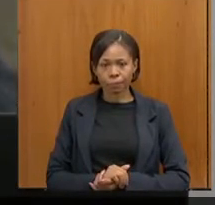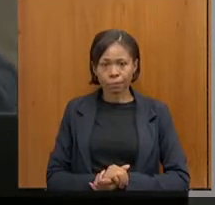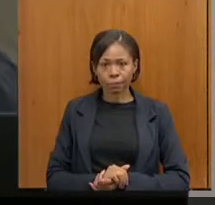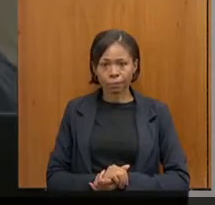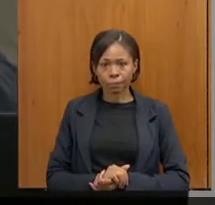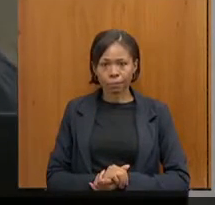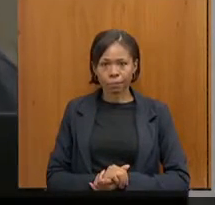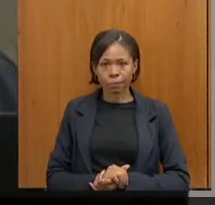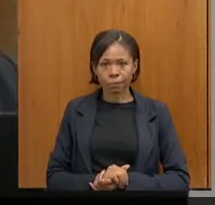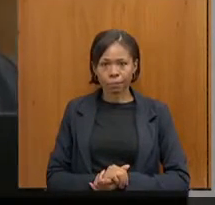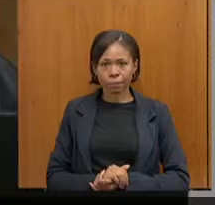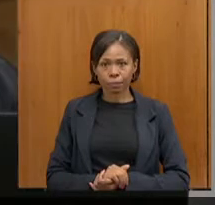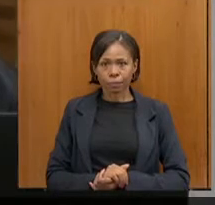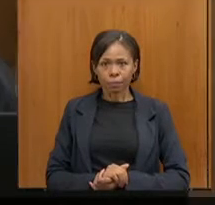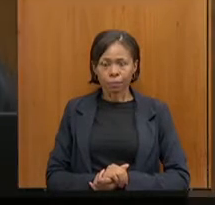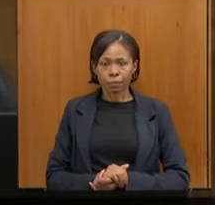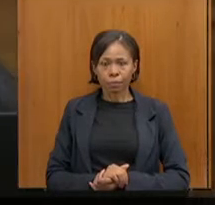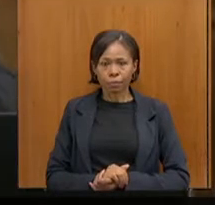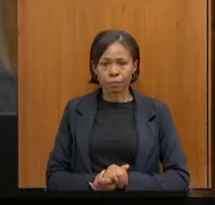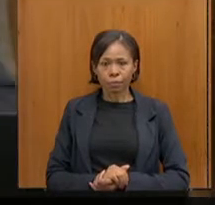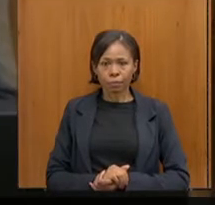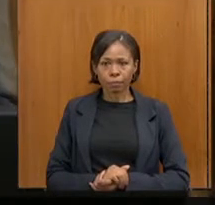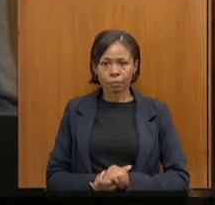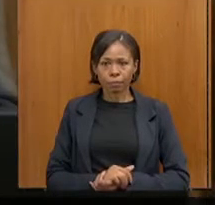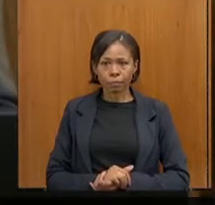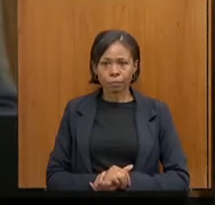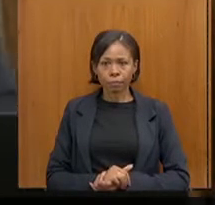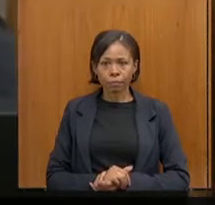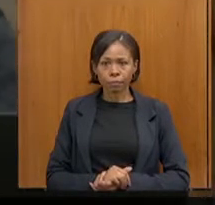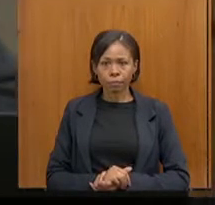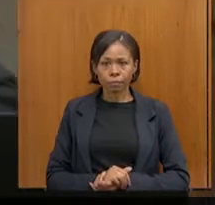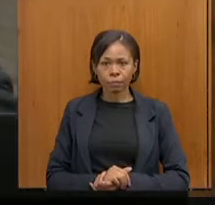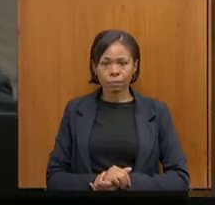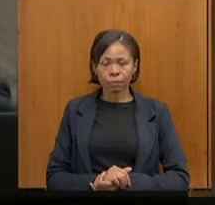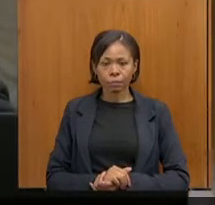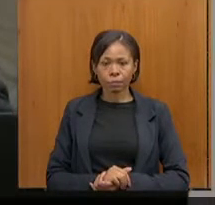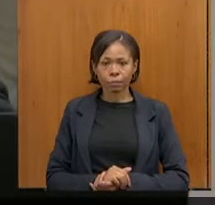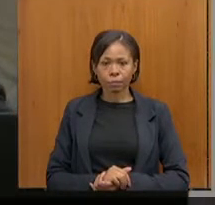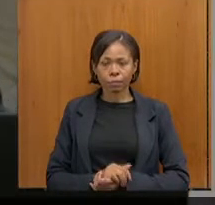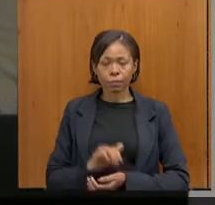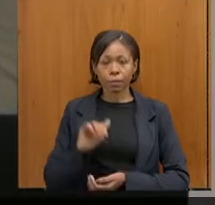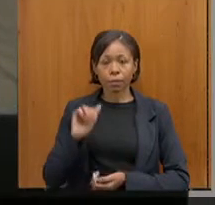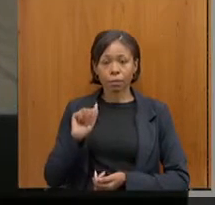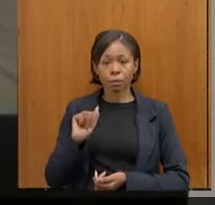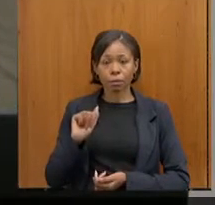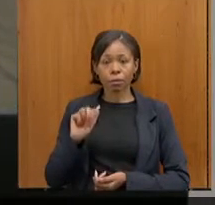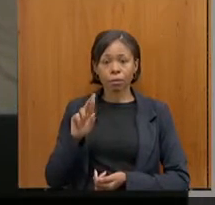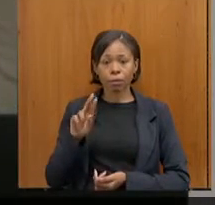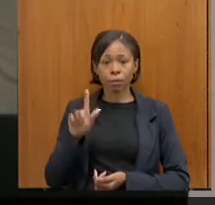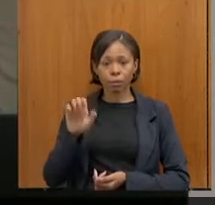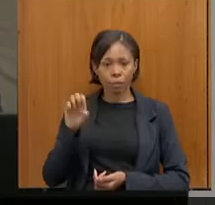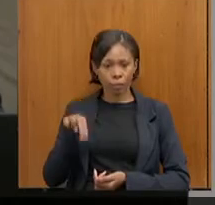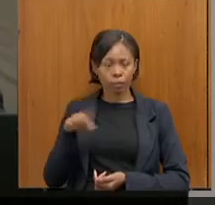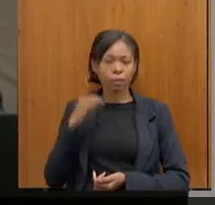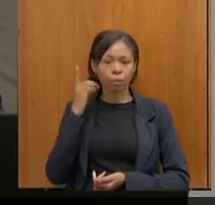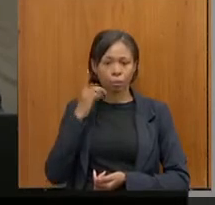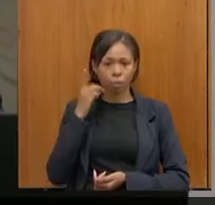a dor de ali Santiago